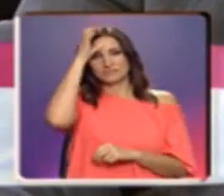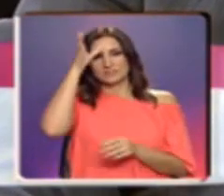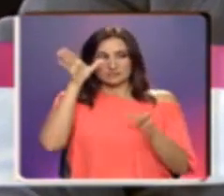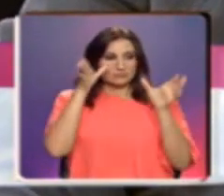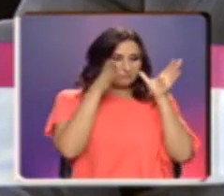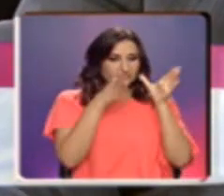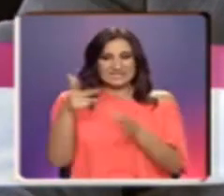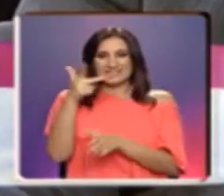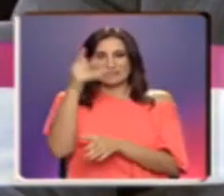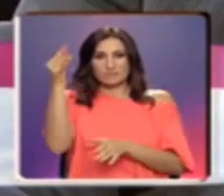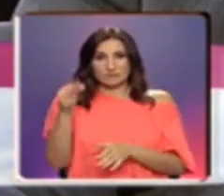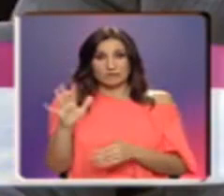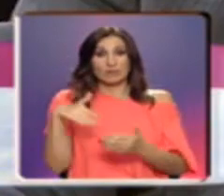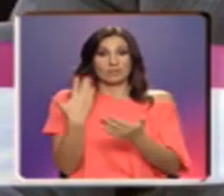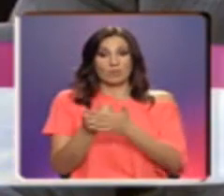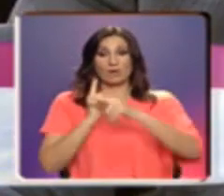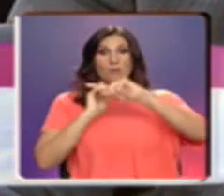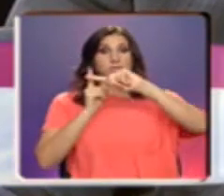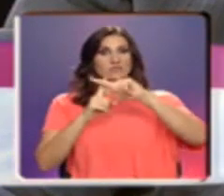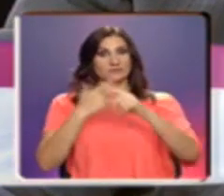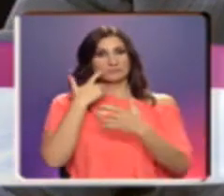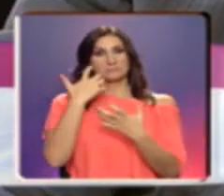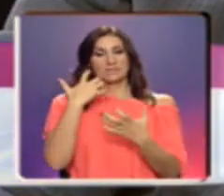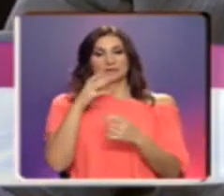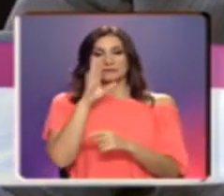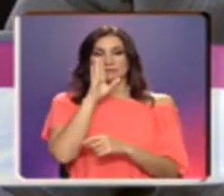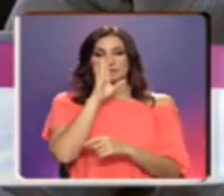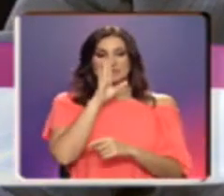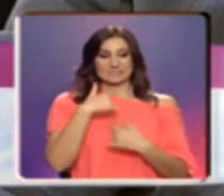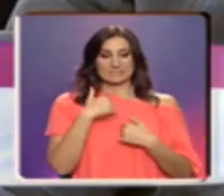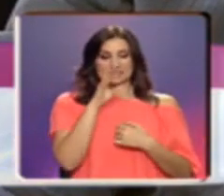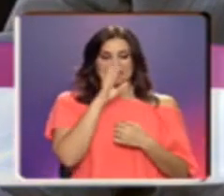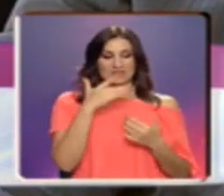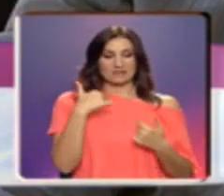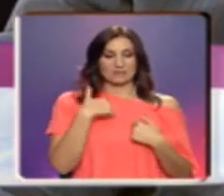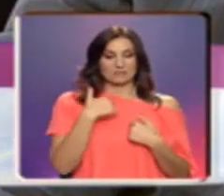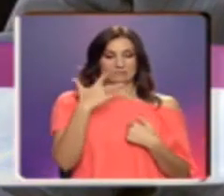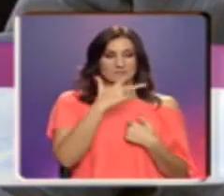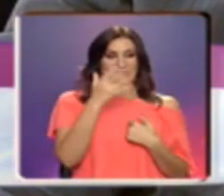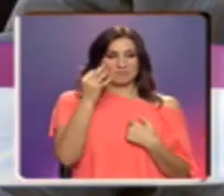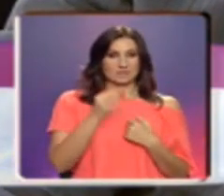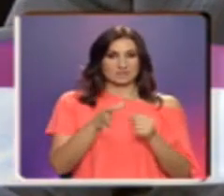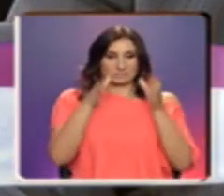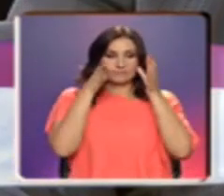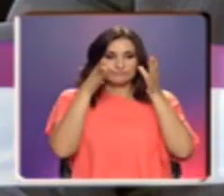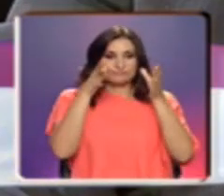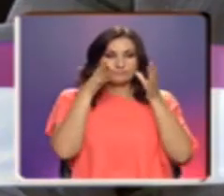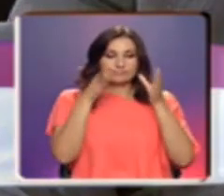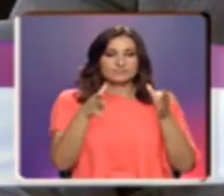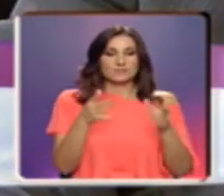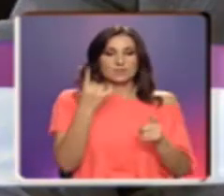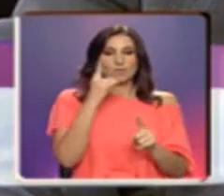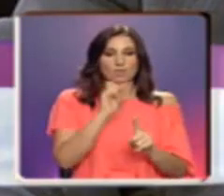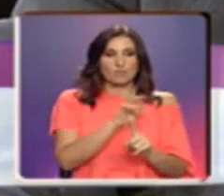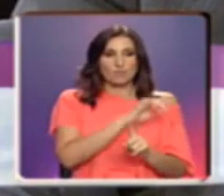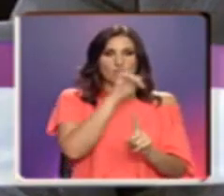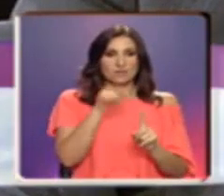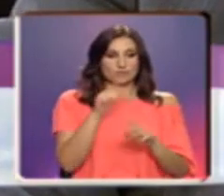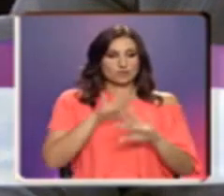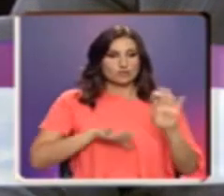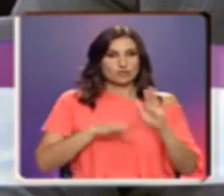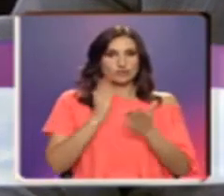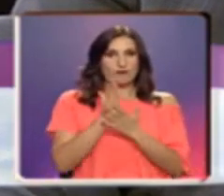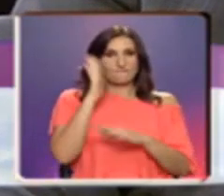inteligente. E acabou por ter resultados com isso. Porque se eu me dedicar a alguma coisa durante um ano, só faço